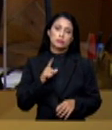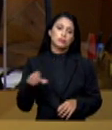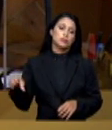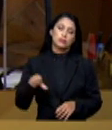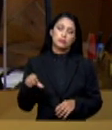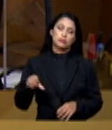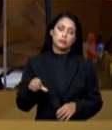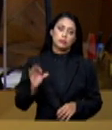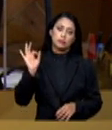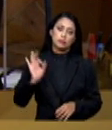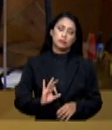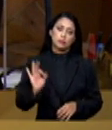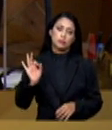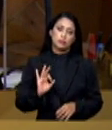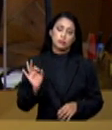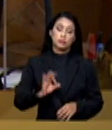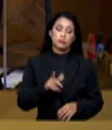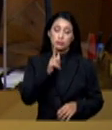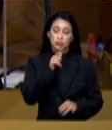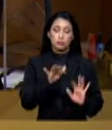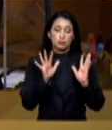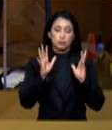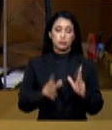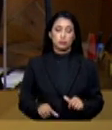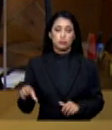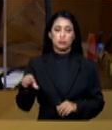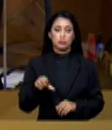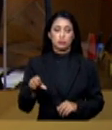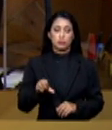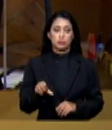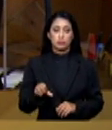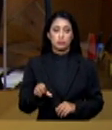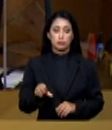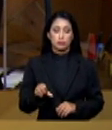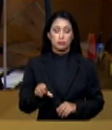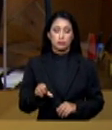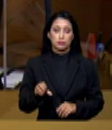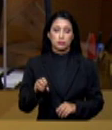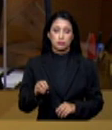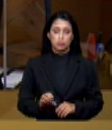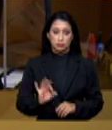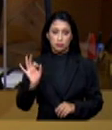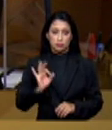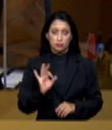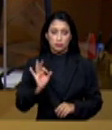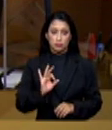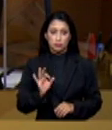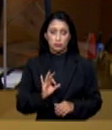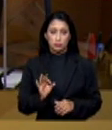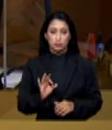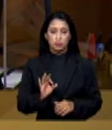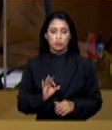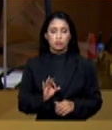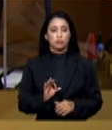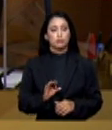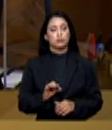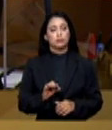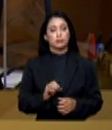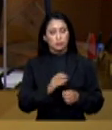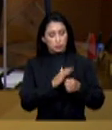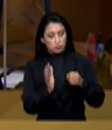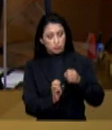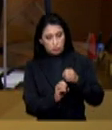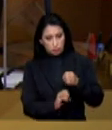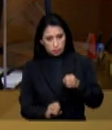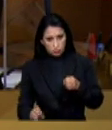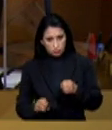99% da população com água potável e de 90% da população com coleta e tratamento de esgotos